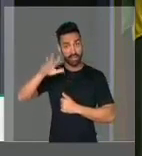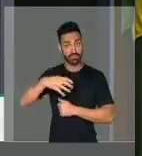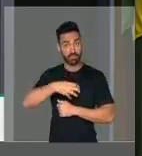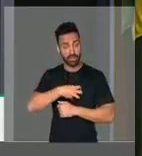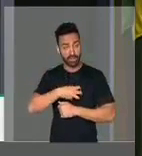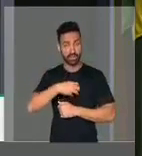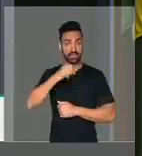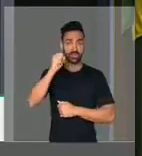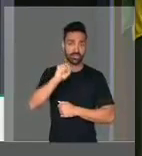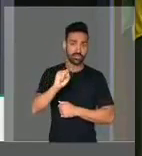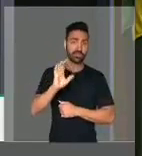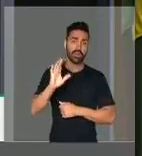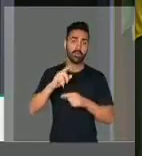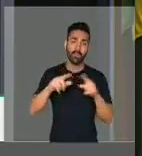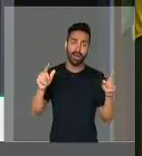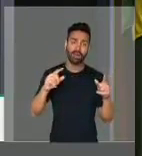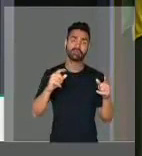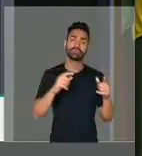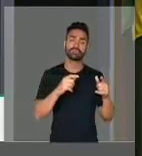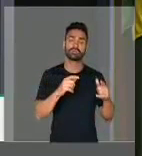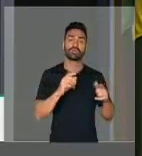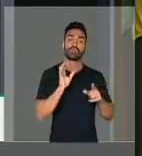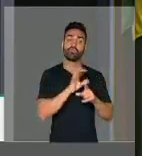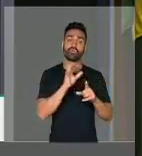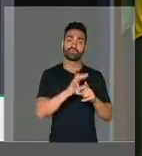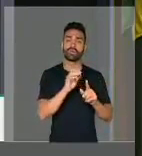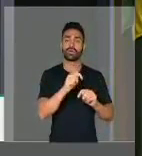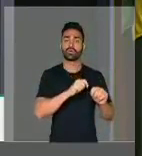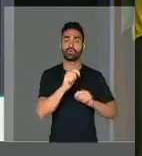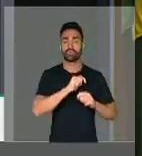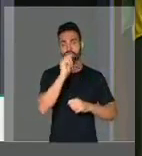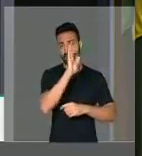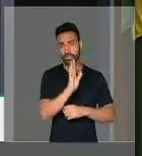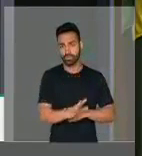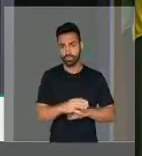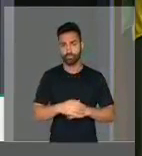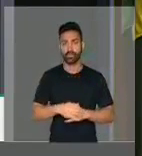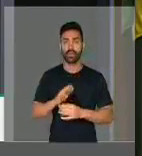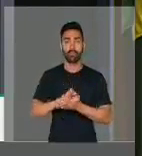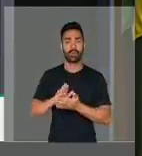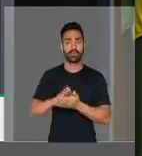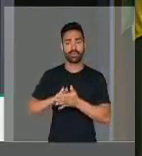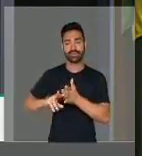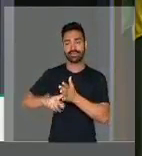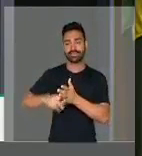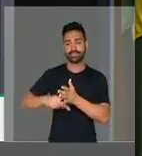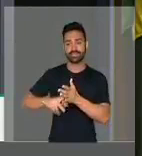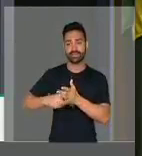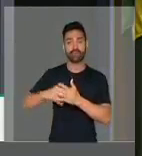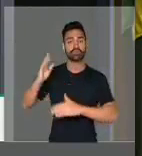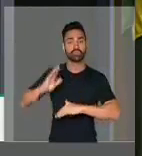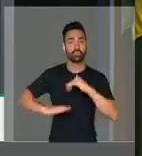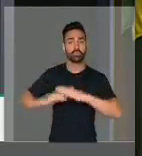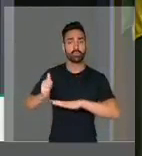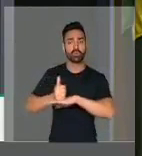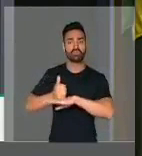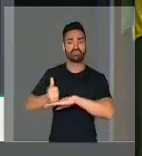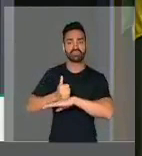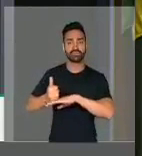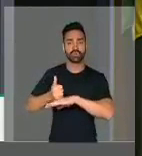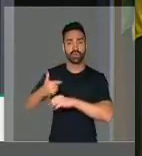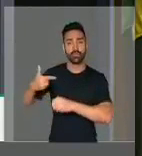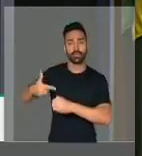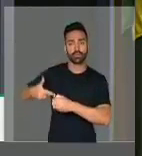de Sergipe, mas a economia do Brasil. Queria parabenizar também o Sindicato dos Petroleiros de Sergipe e